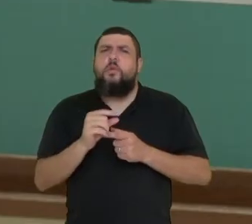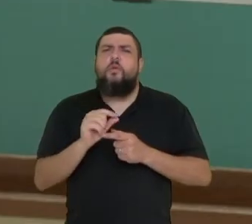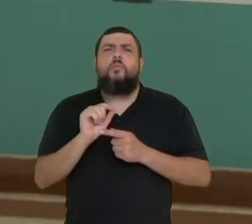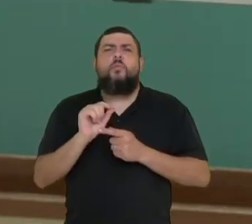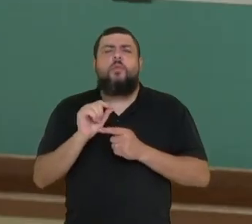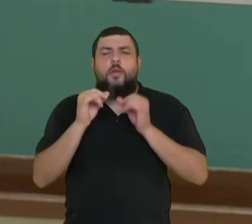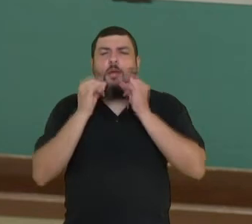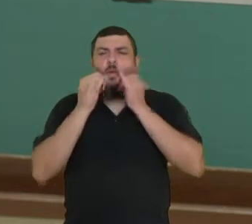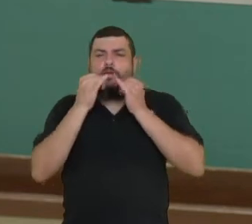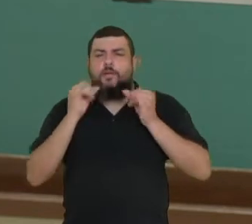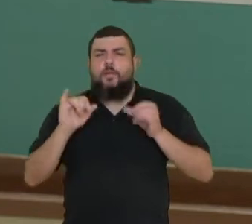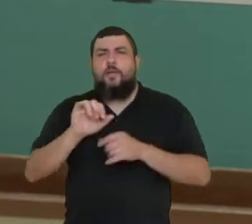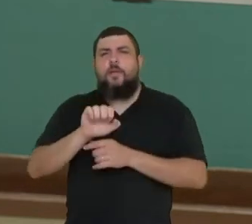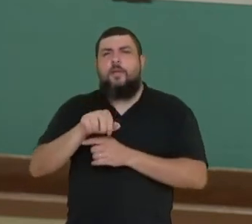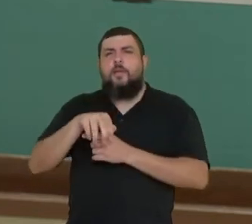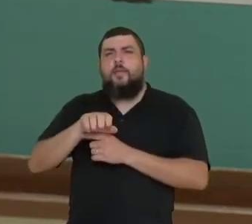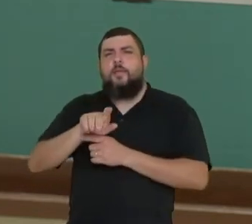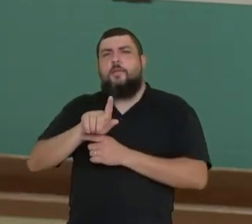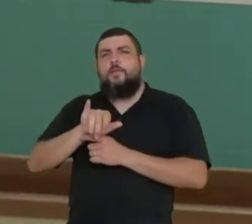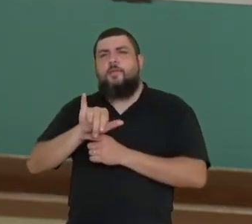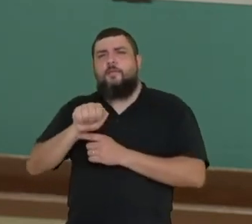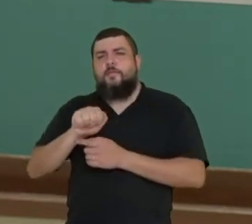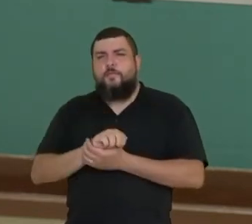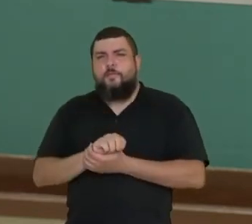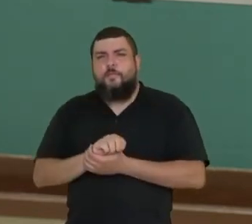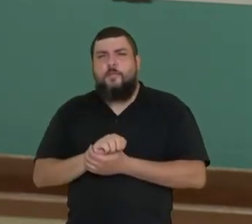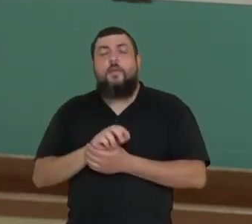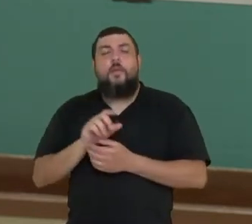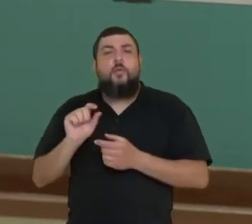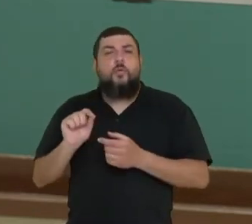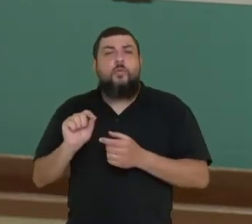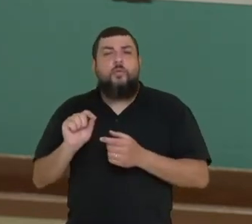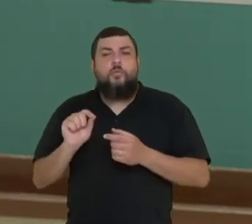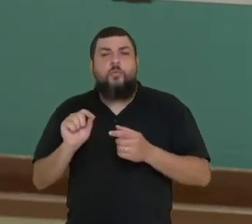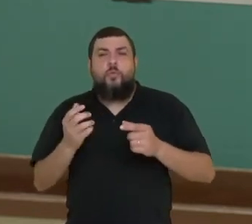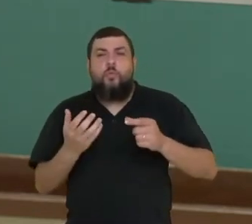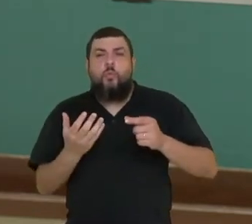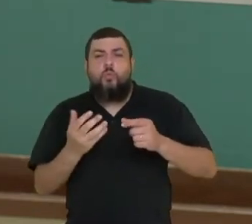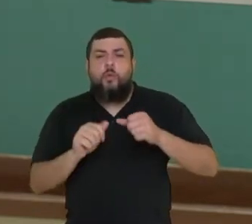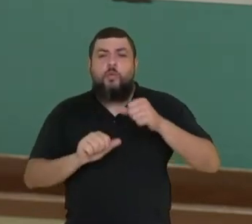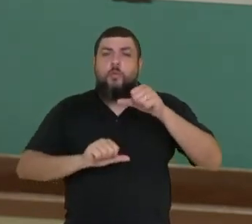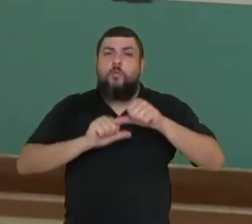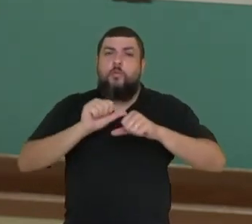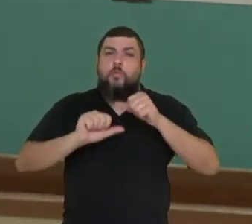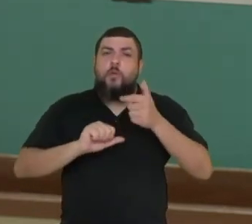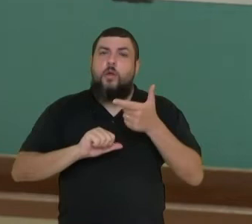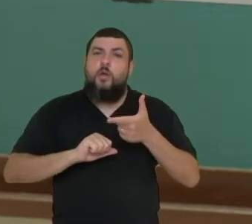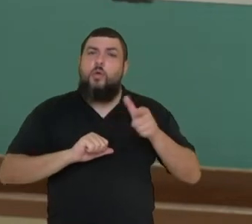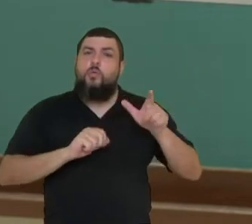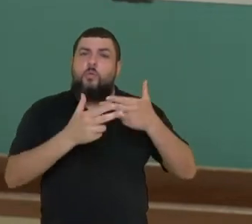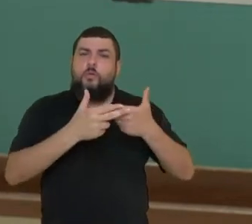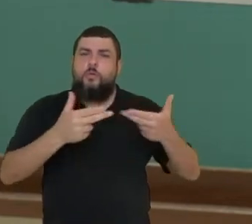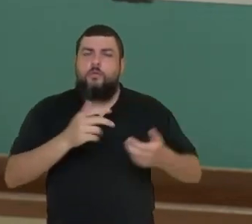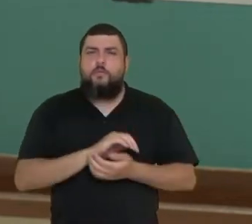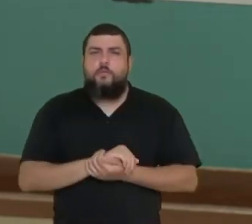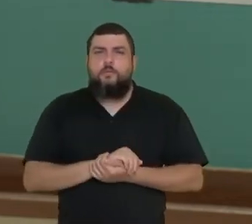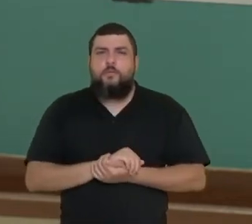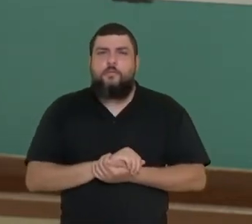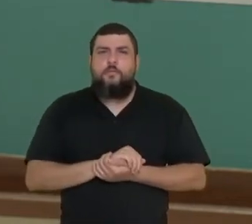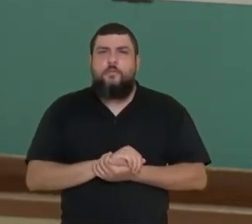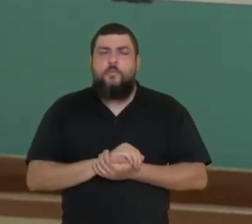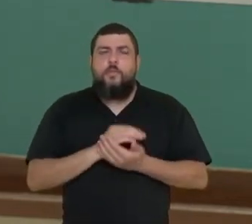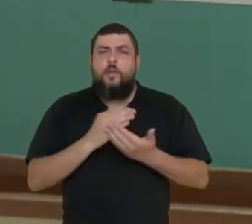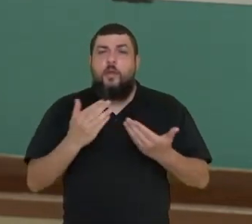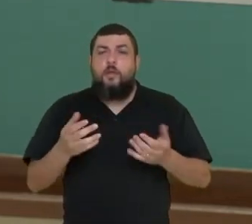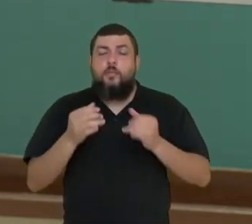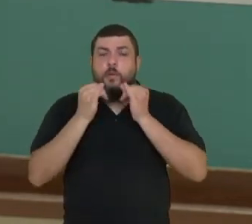Ou seja, a energia que você está utilizando ali, ela está sendo transformada para alguma outra coisa. Então, a energia total não